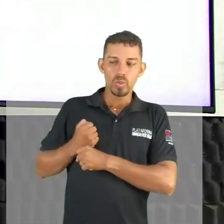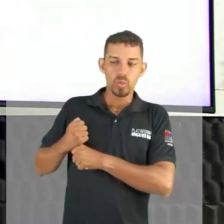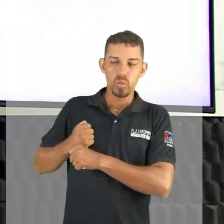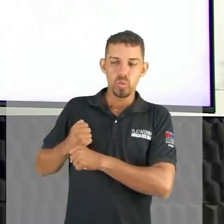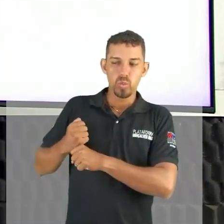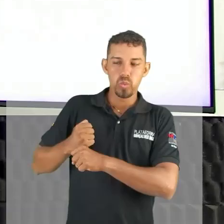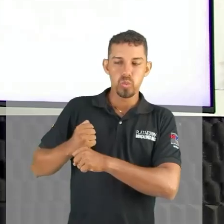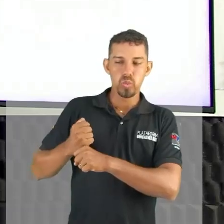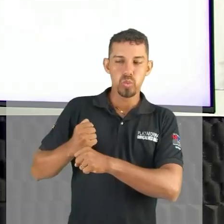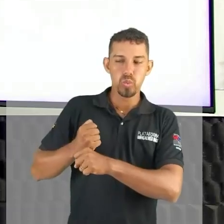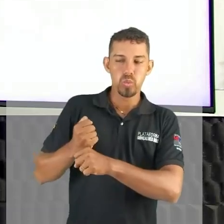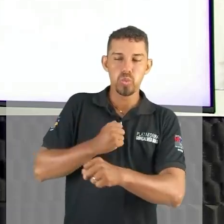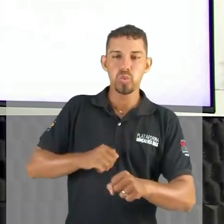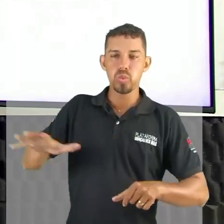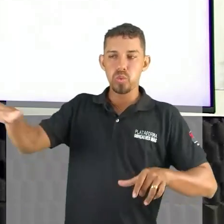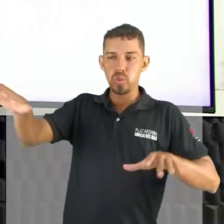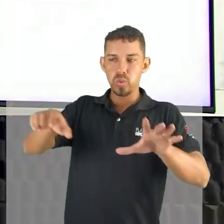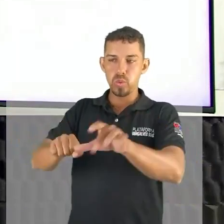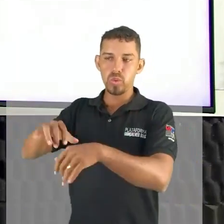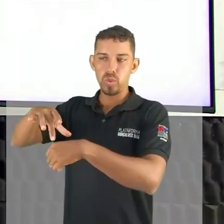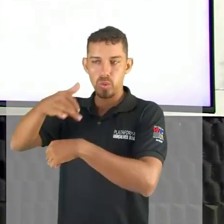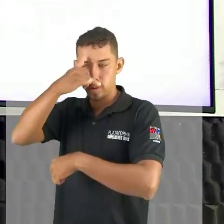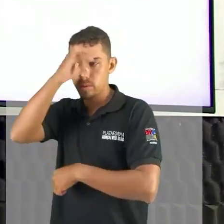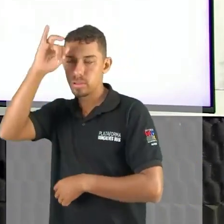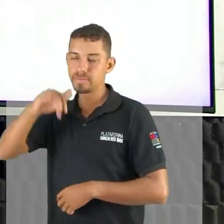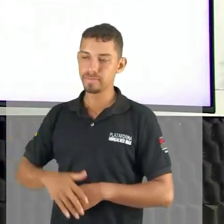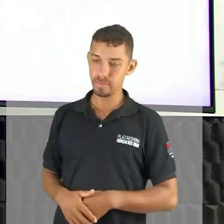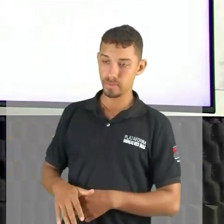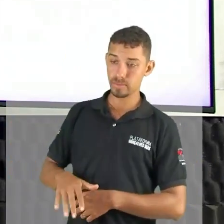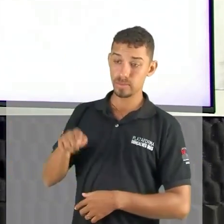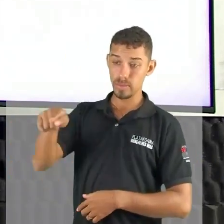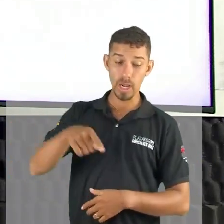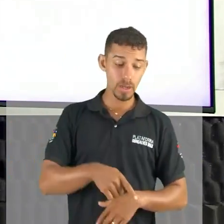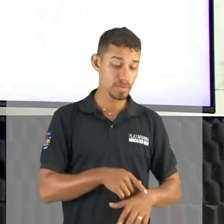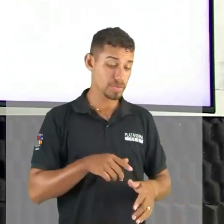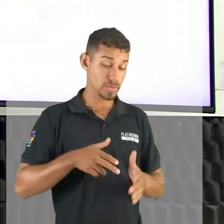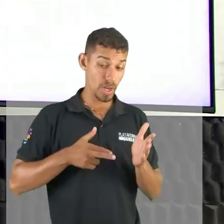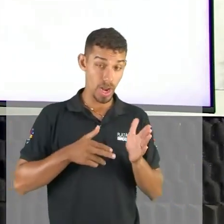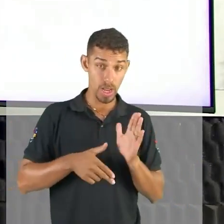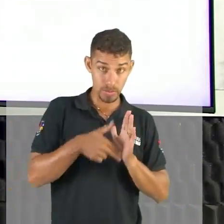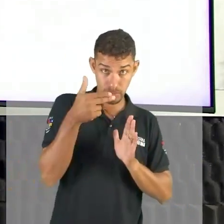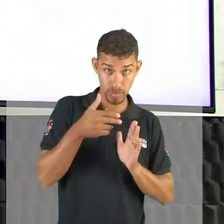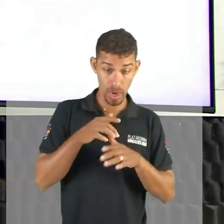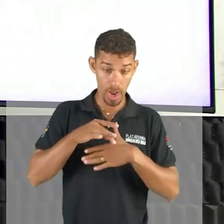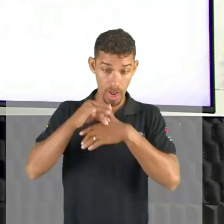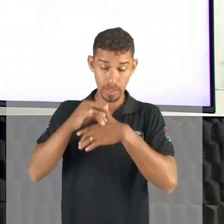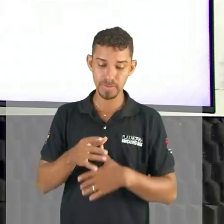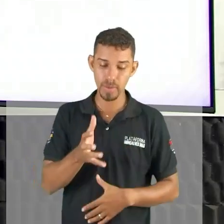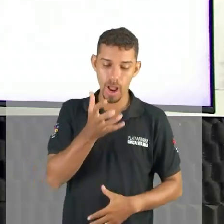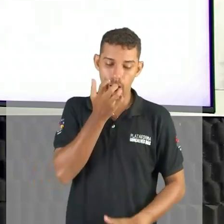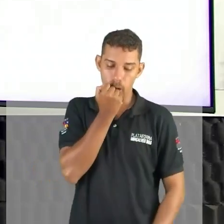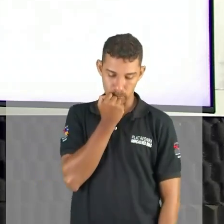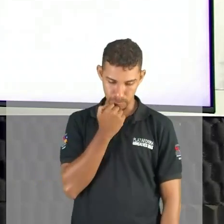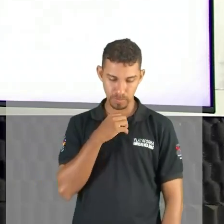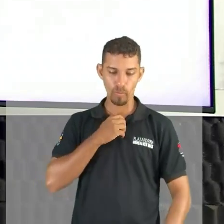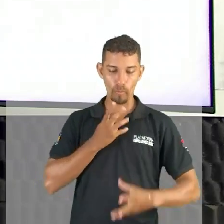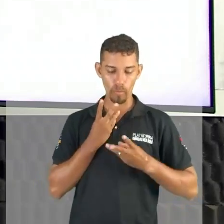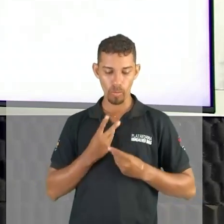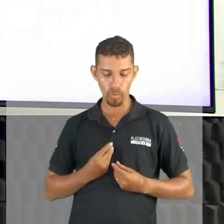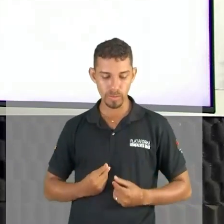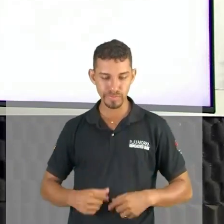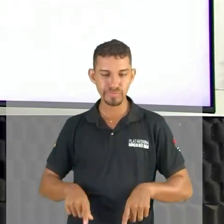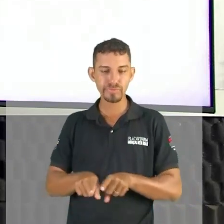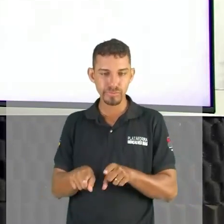esses metais e nós, por consequência, ao consumirmos essa carne, também vamos absorvê-lo. E isso vai